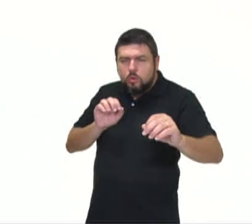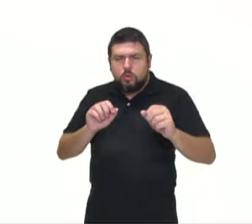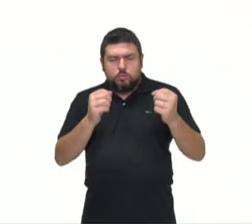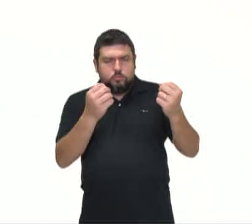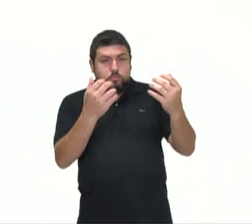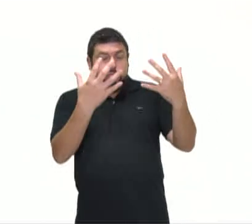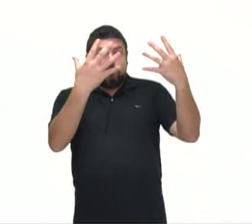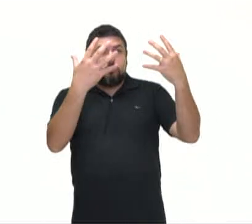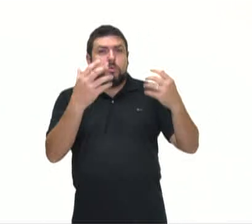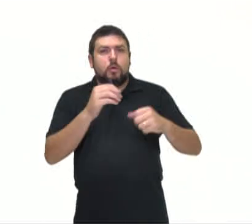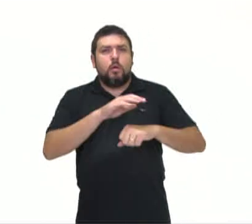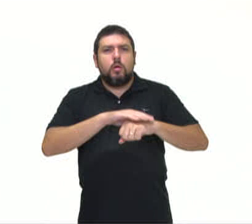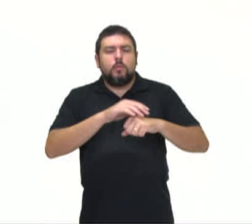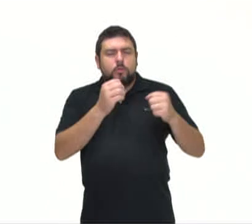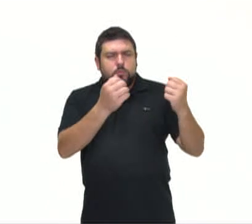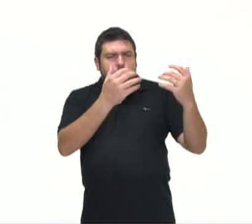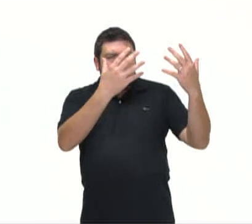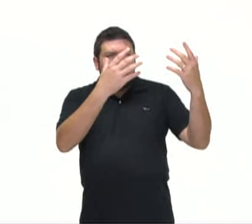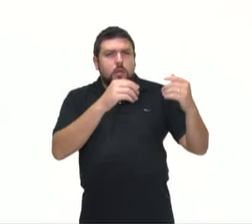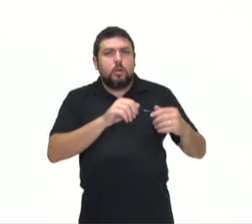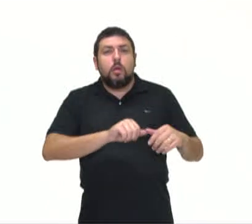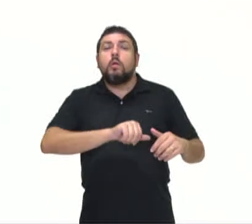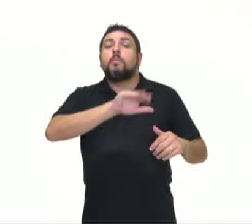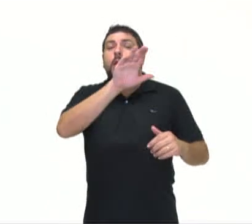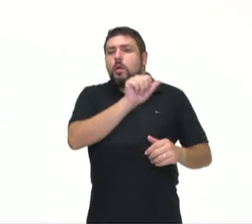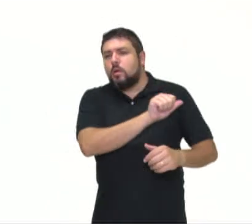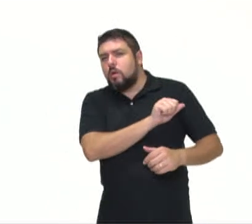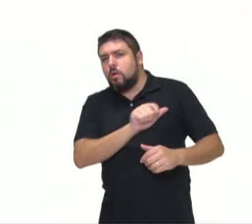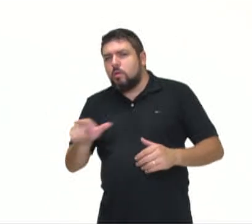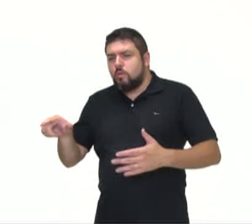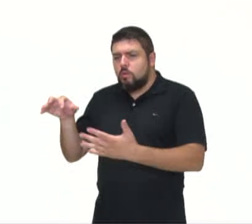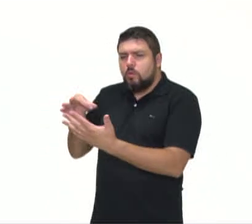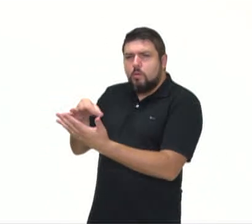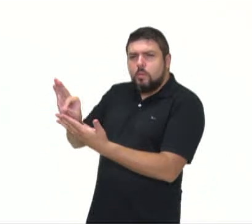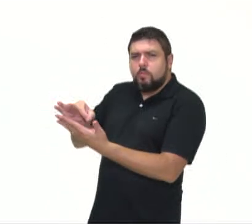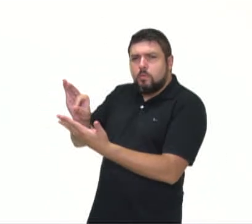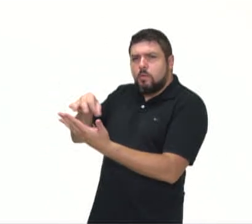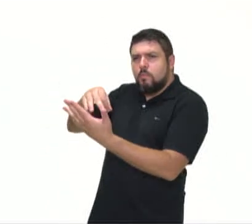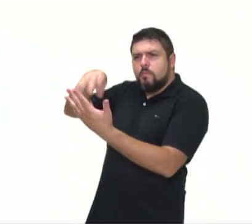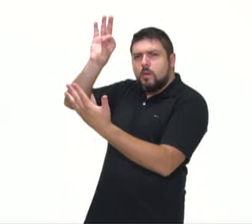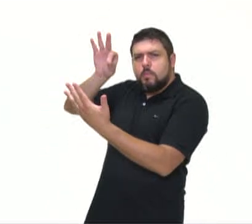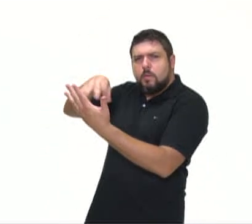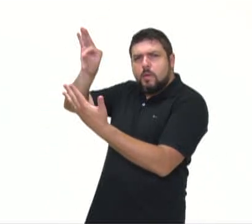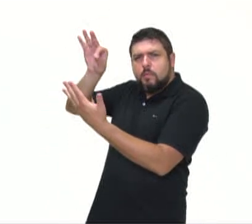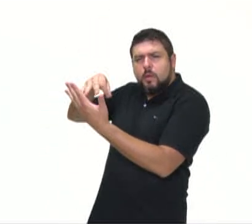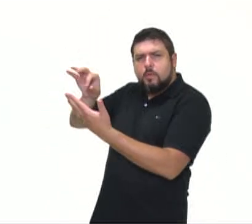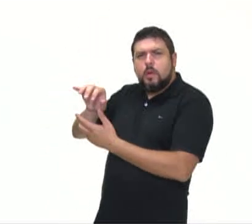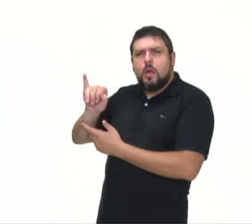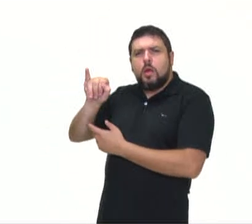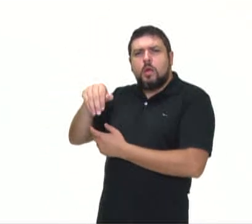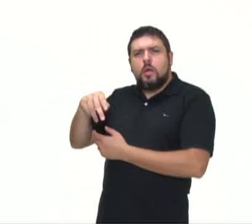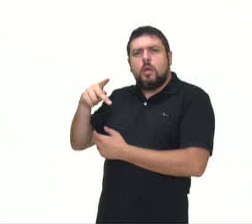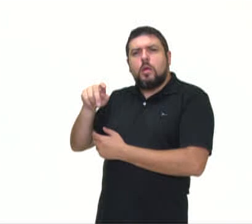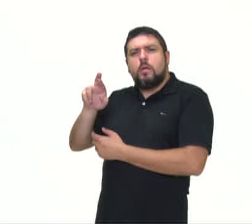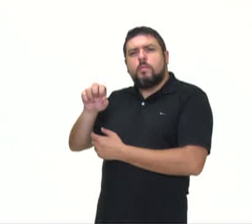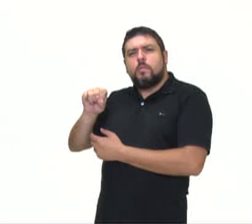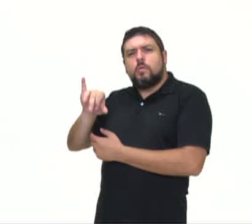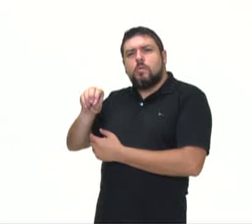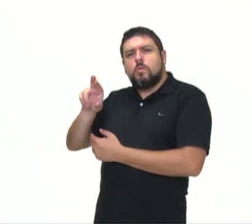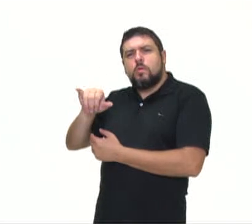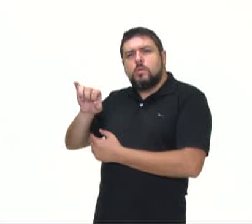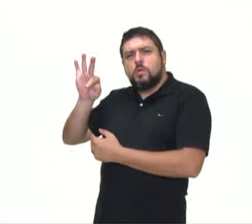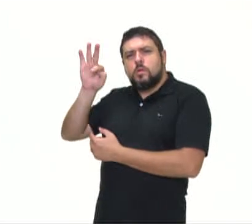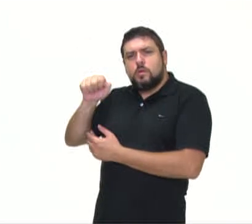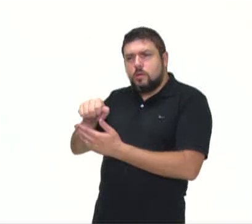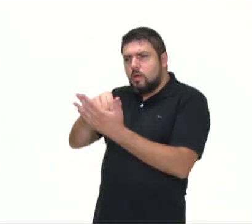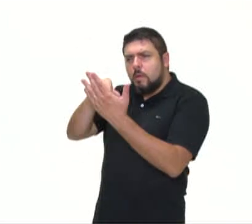e vívido do que as paletas matizadas dos impressionistas. Sua abordagem era trabalhada e científica,